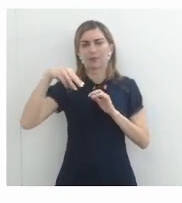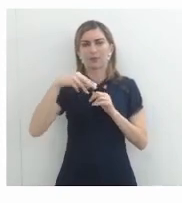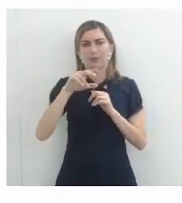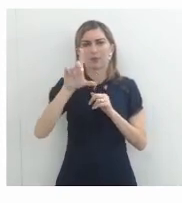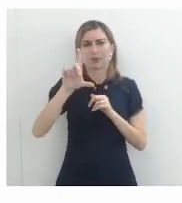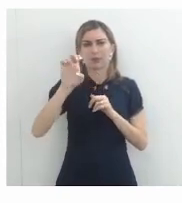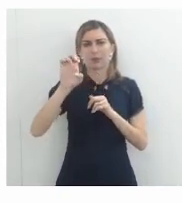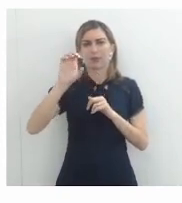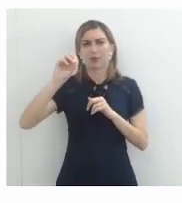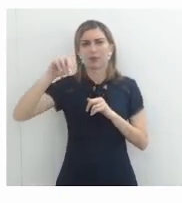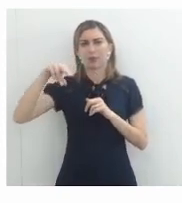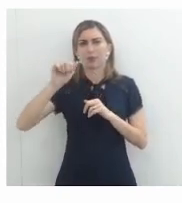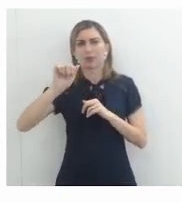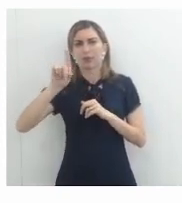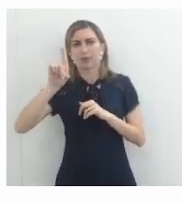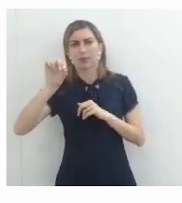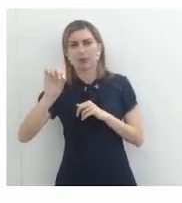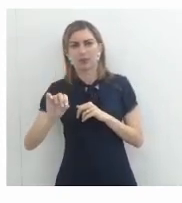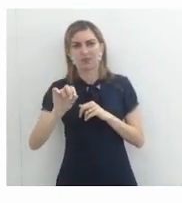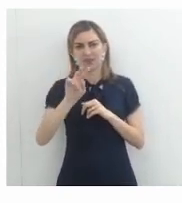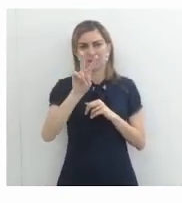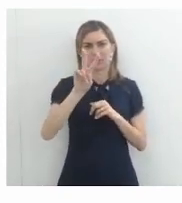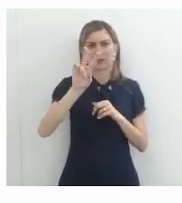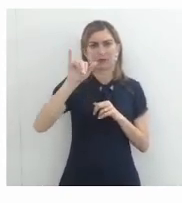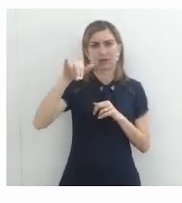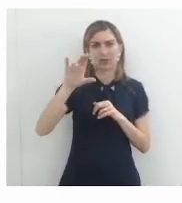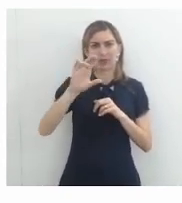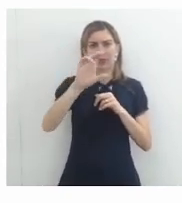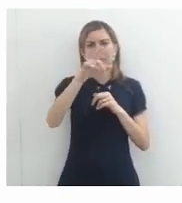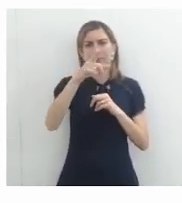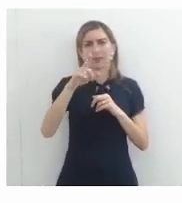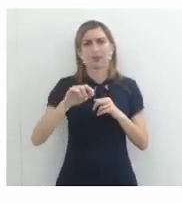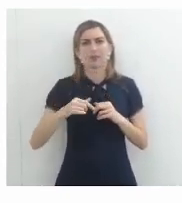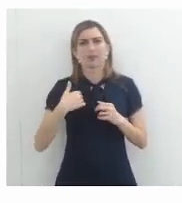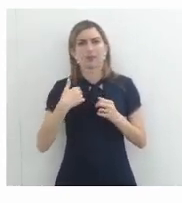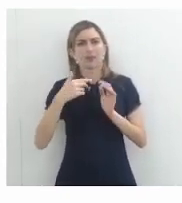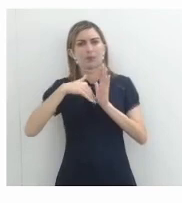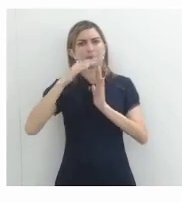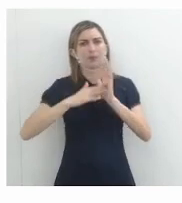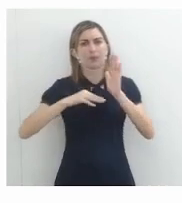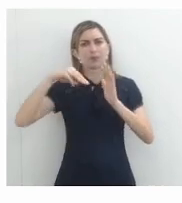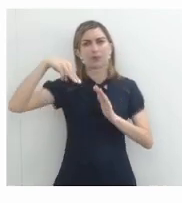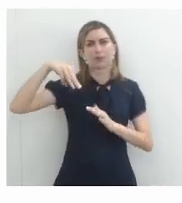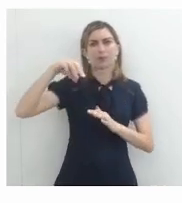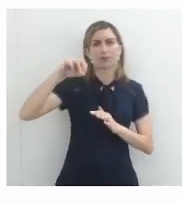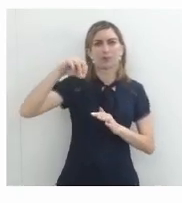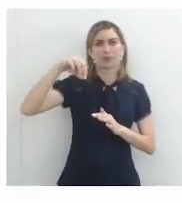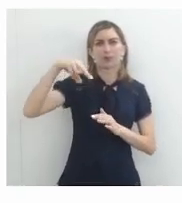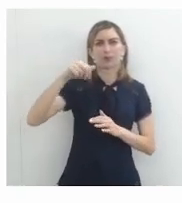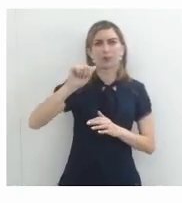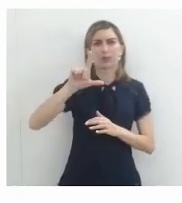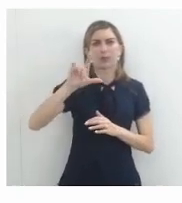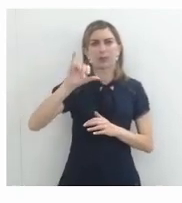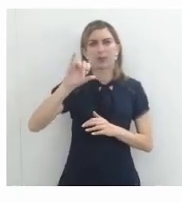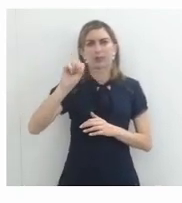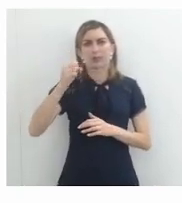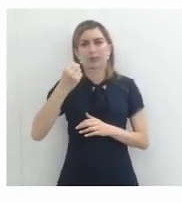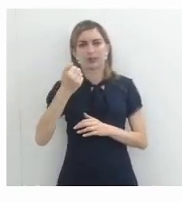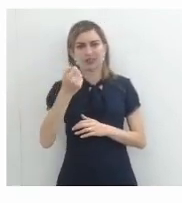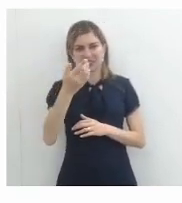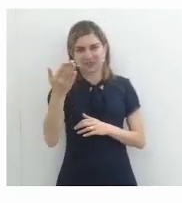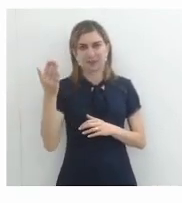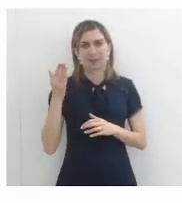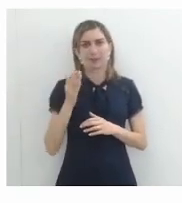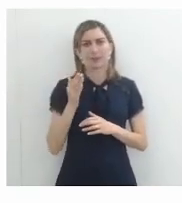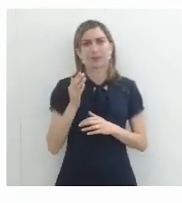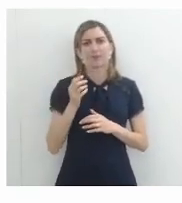que essa imagem que vocês estão vendo é a pintura de Mona Lisa, né, uma das pinturas mais famosas de Leonardo